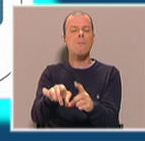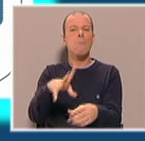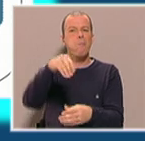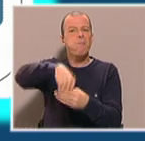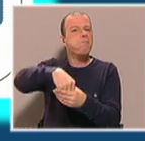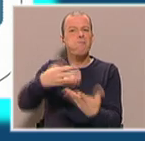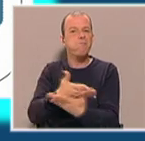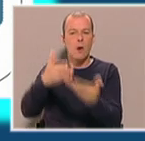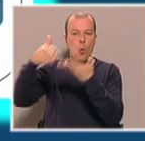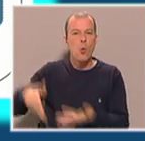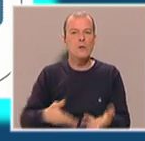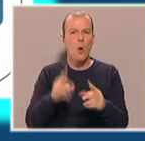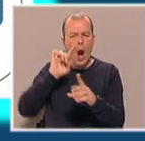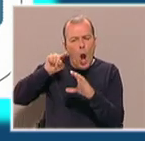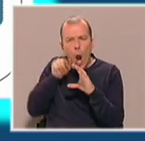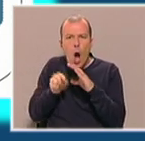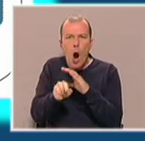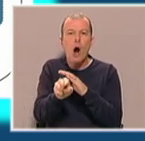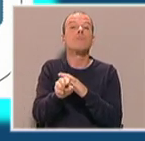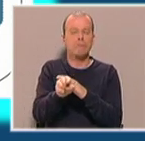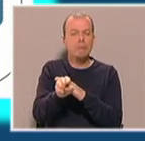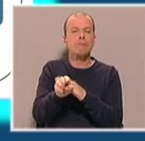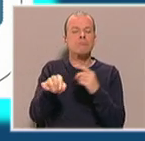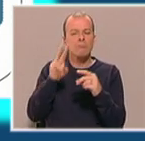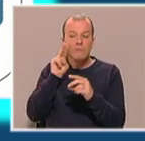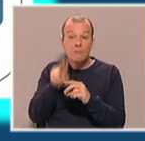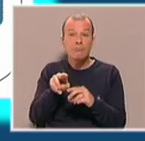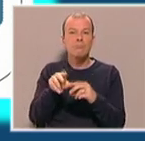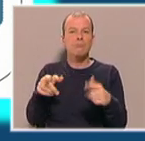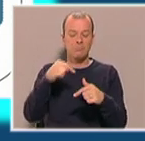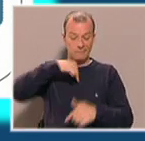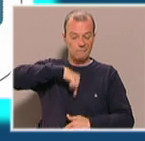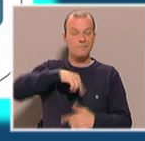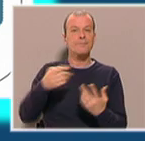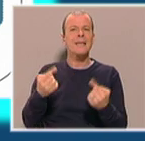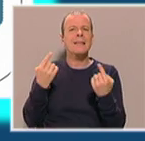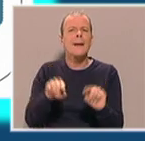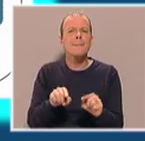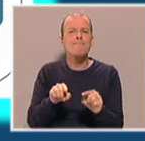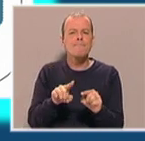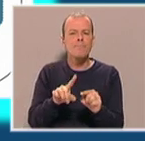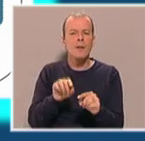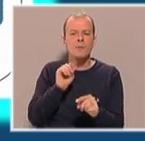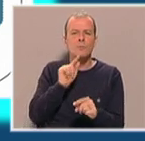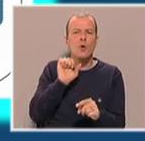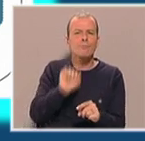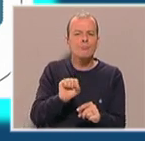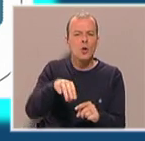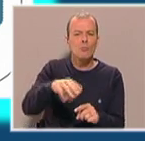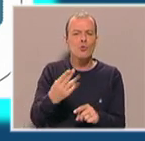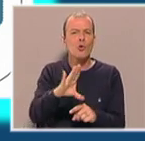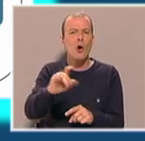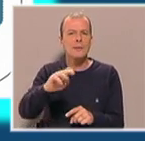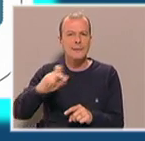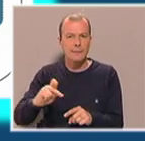interior destas vias respiratórias. Lá por dentro, as nossas vias respiratórias têm chama-se uma mucosa de